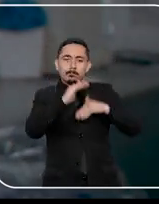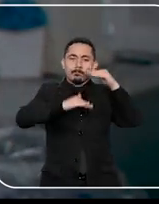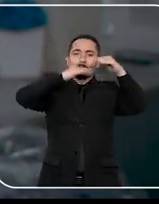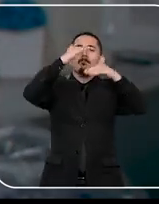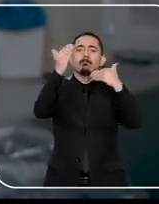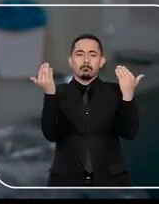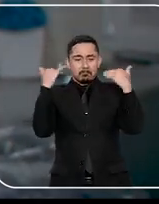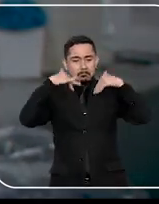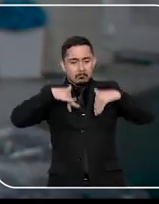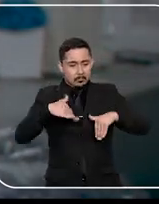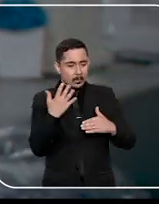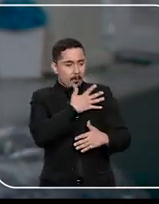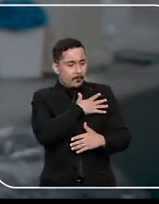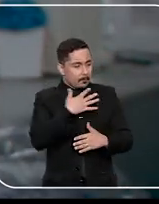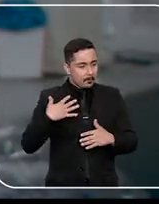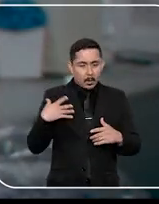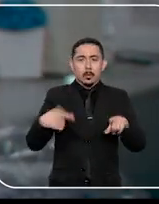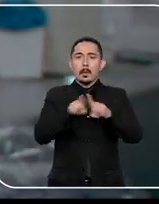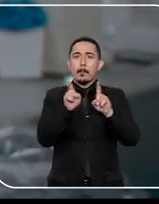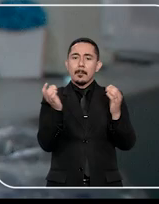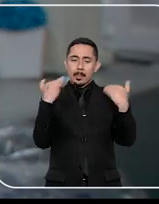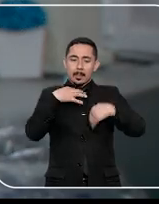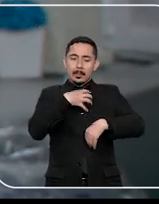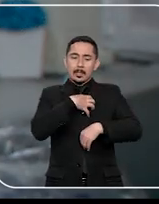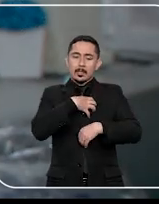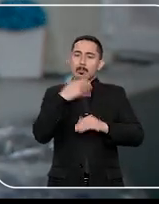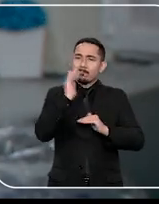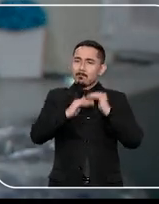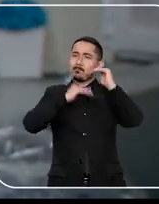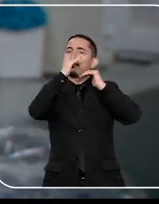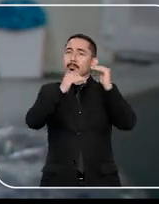cognitivo, desenvolvimento físico e desenvolvimento emocional